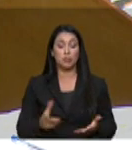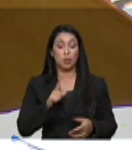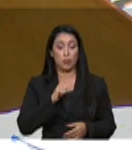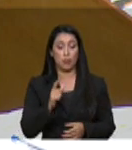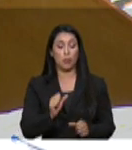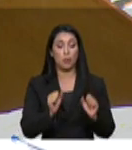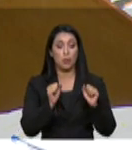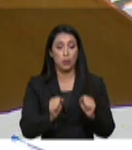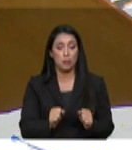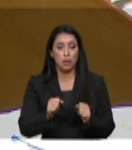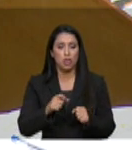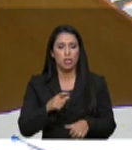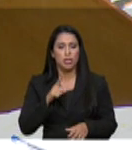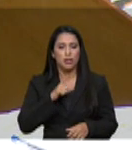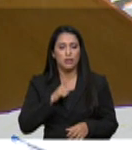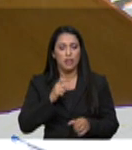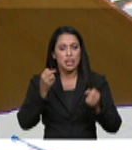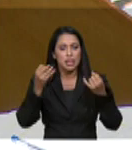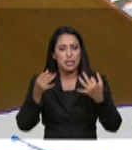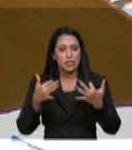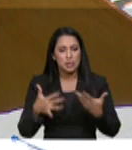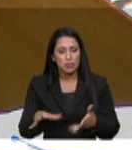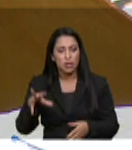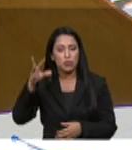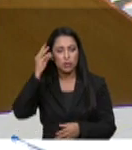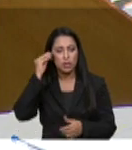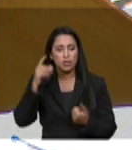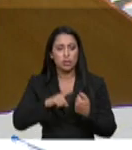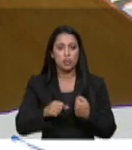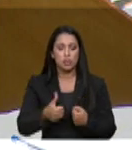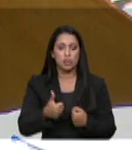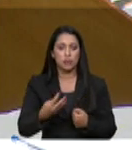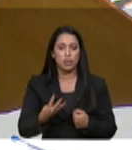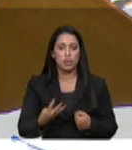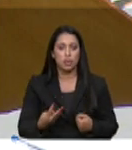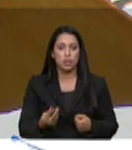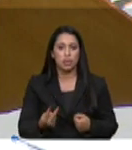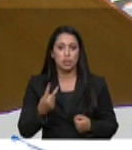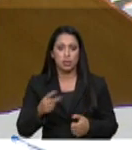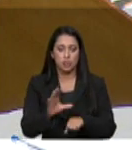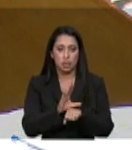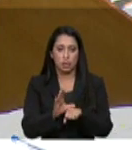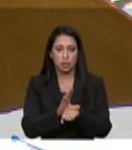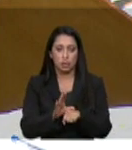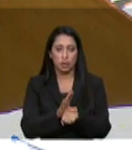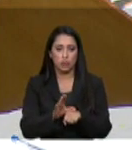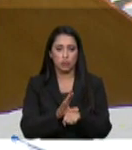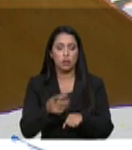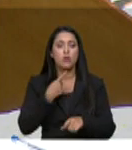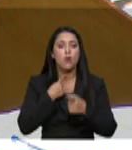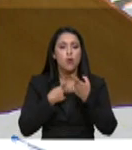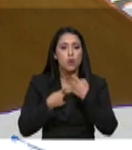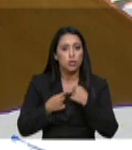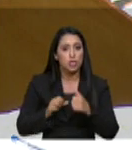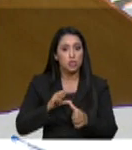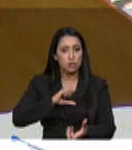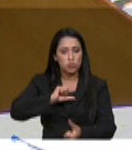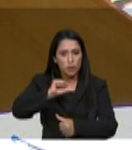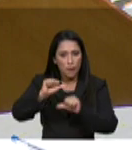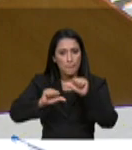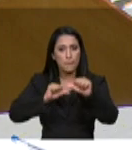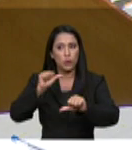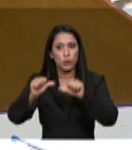poder moderador faz uma tentativa de explicar o que ele entende o artigo 142 da Constituição e termina com desejo de ver